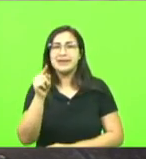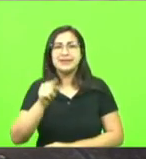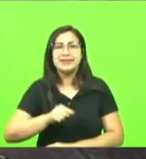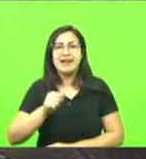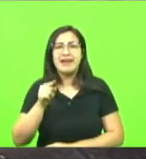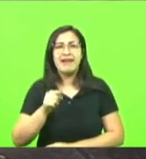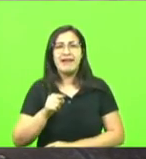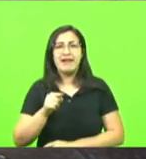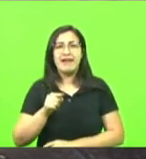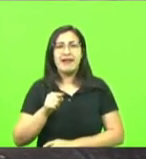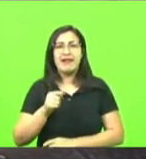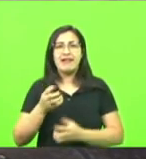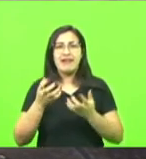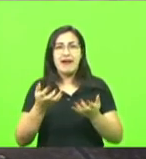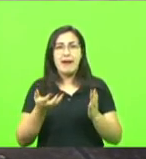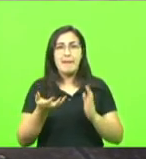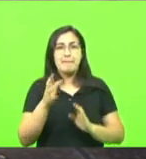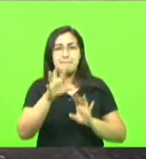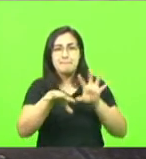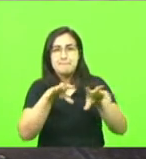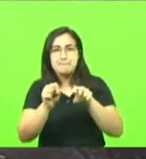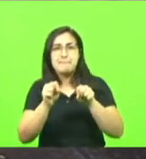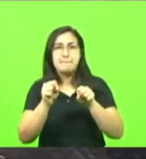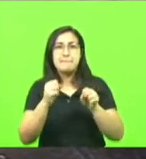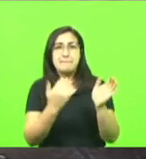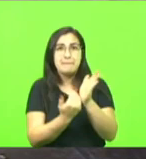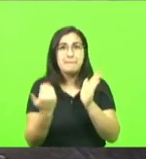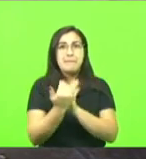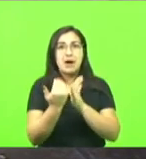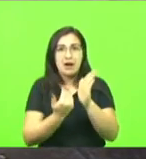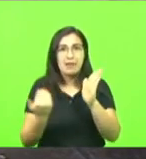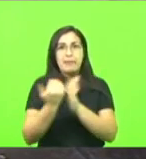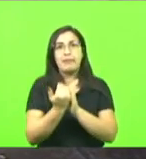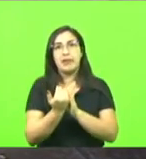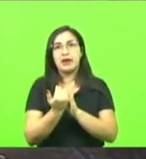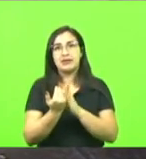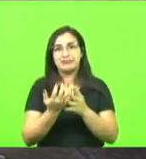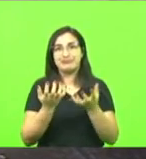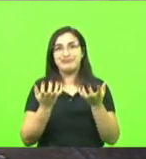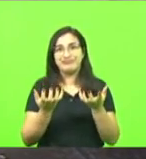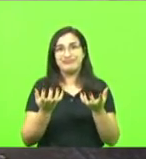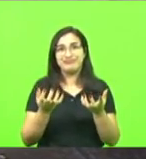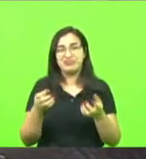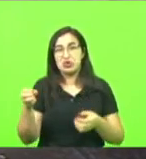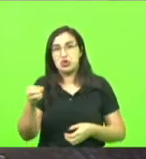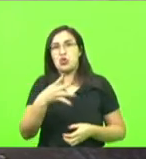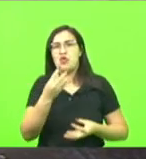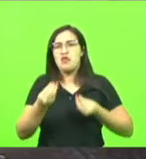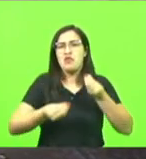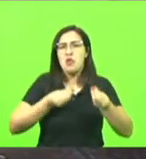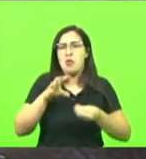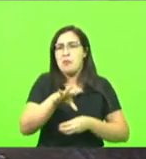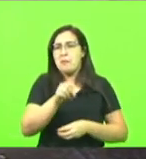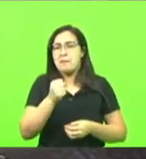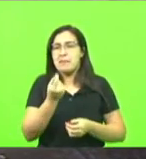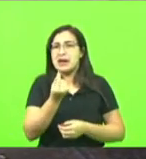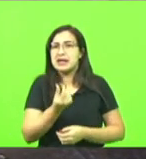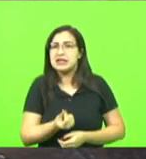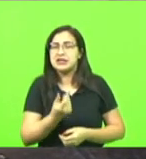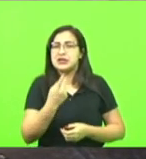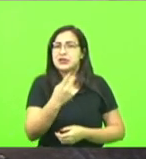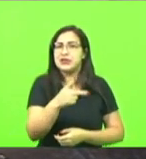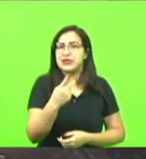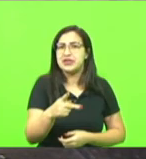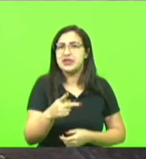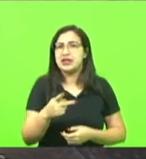sempre tirar mais dinheiro do catarinense, arranjar novas formas de sugar o dinheiro, fruto do trabalho